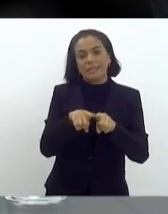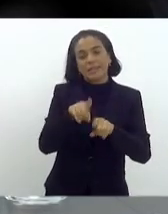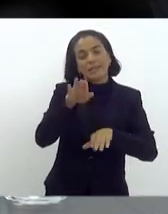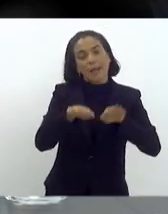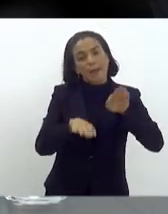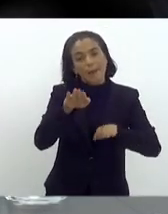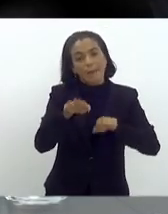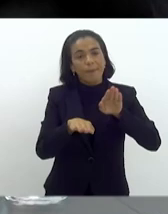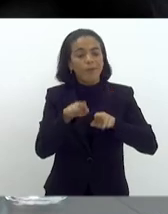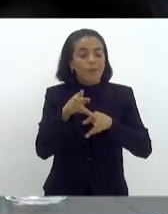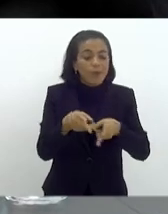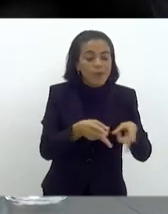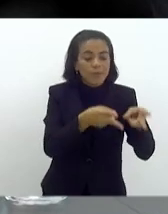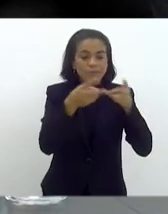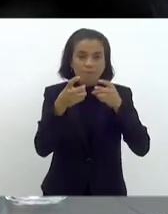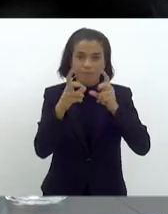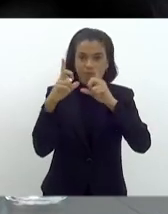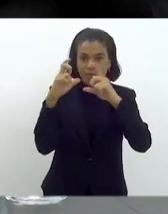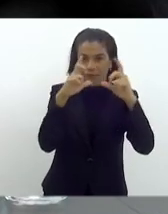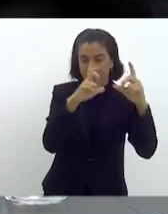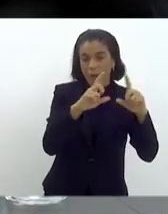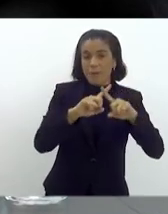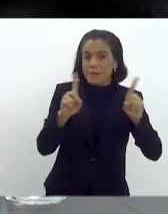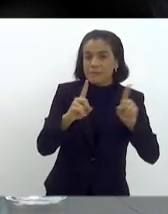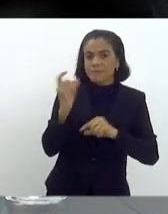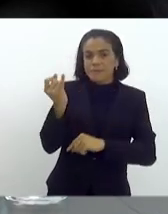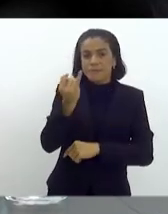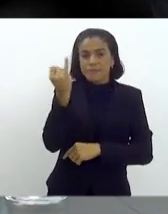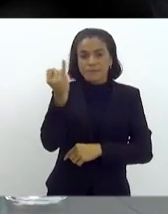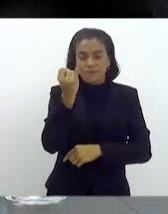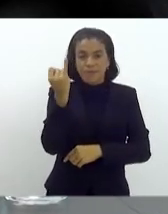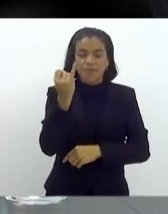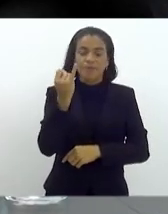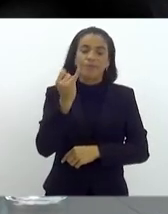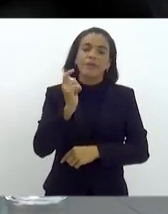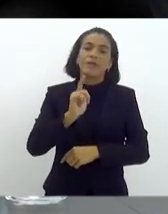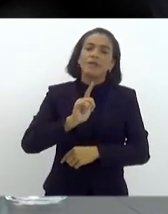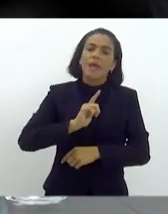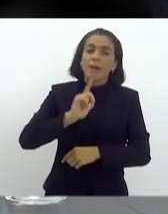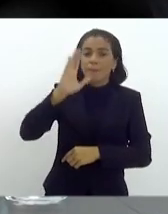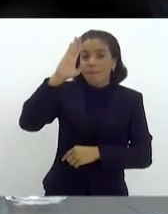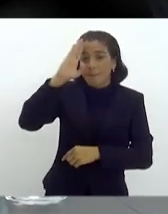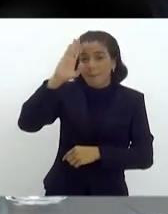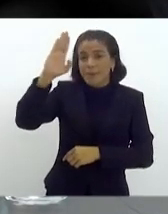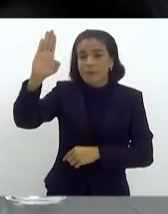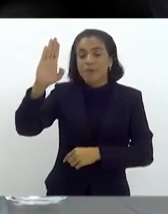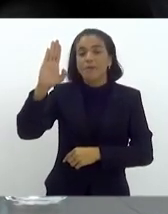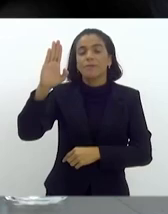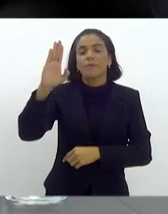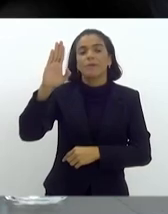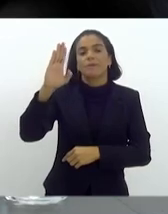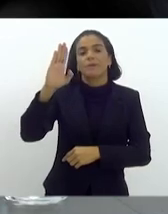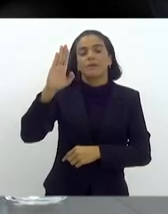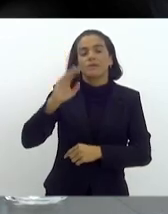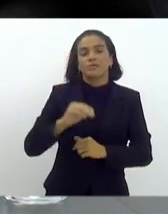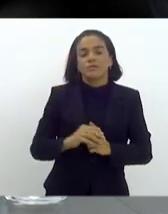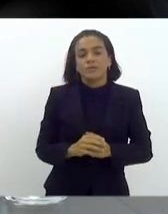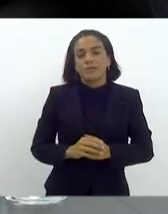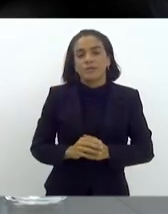encaixando com que foi visto mas é muito importante que já haja que principalmente também além